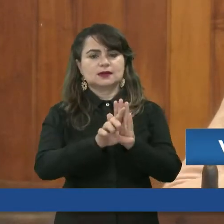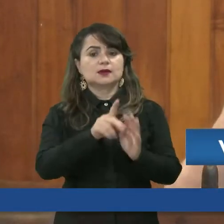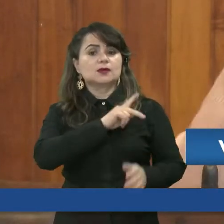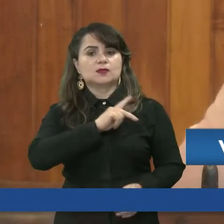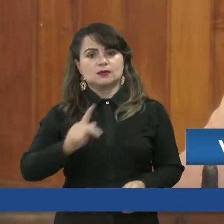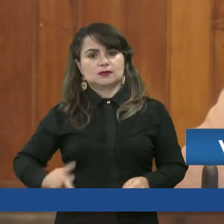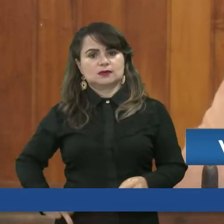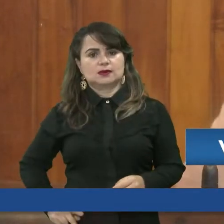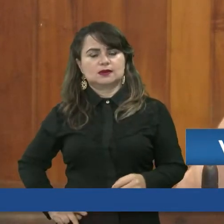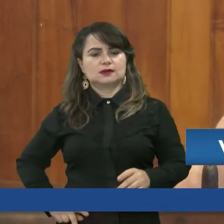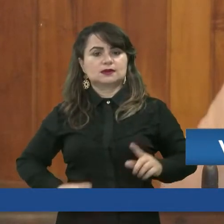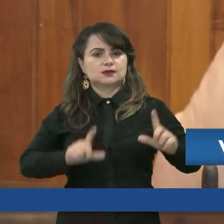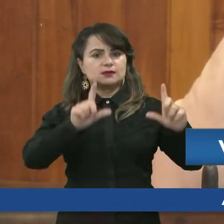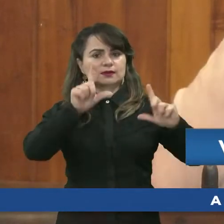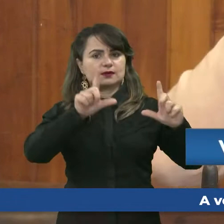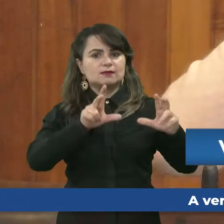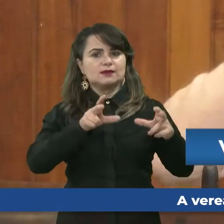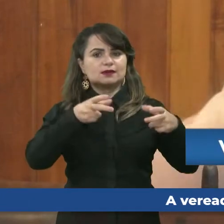Câmara.